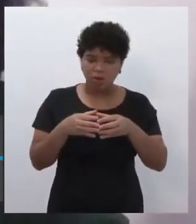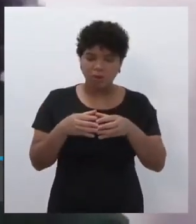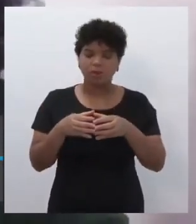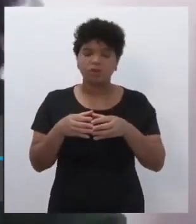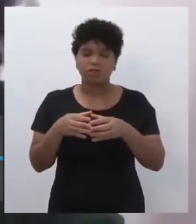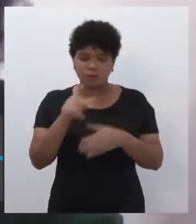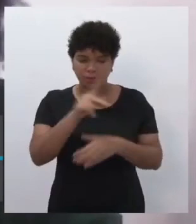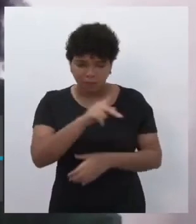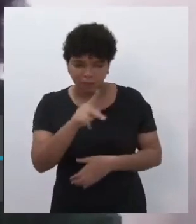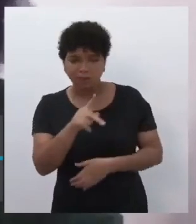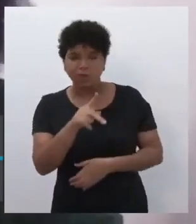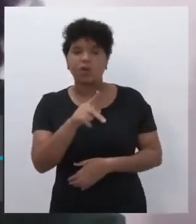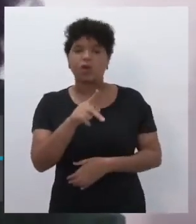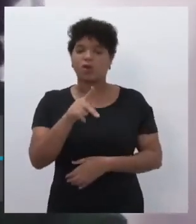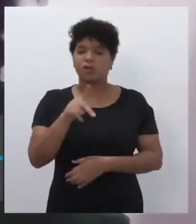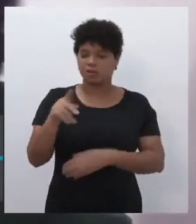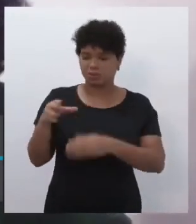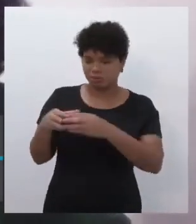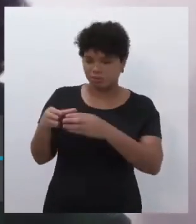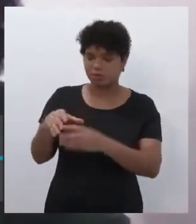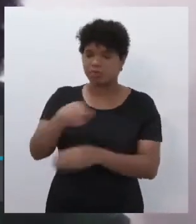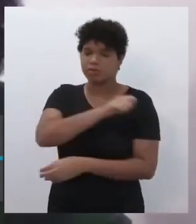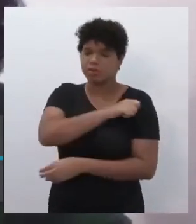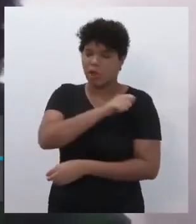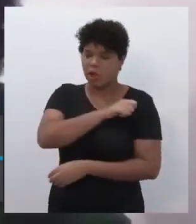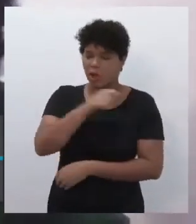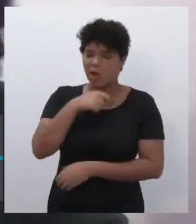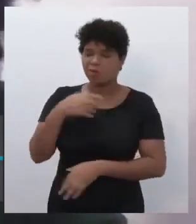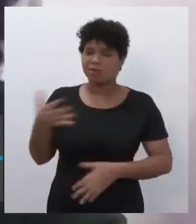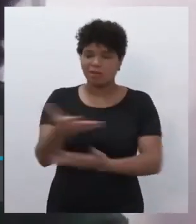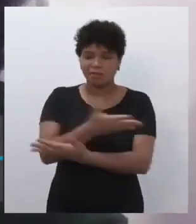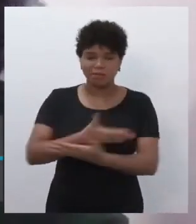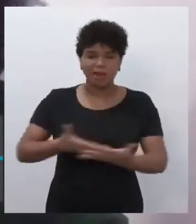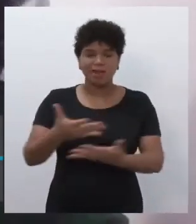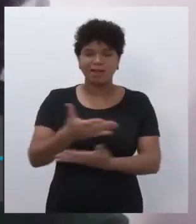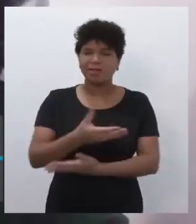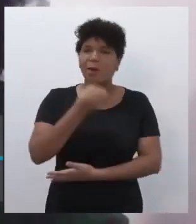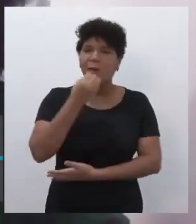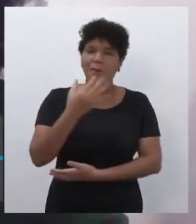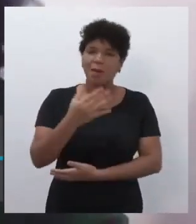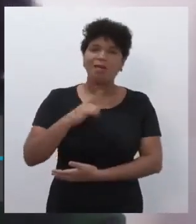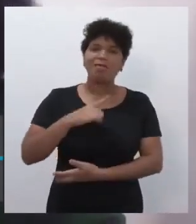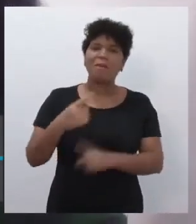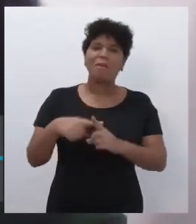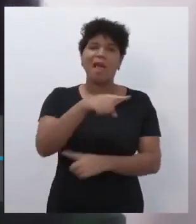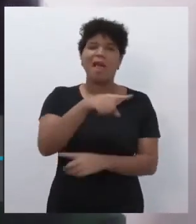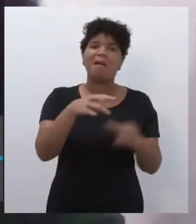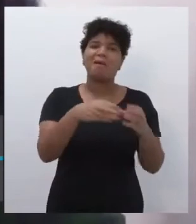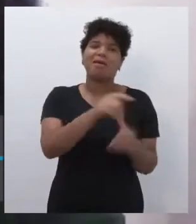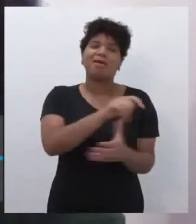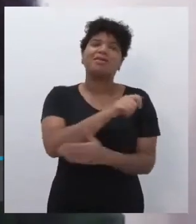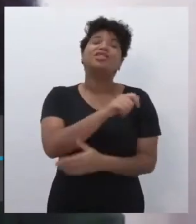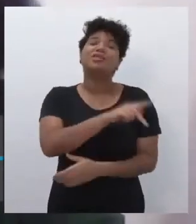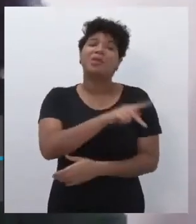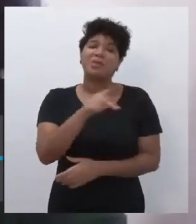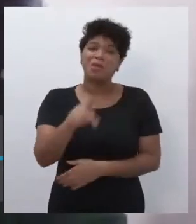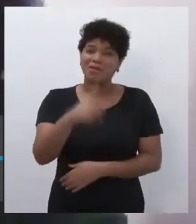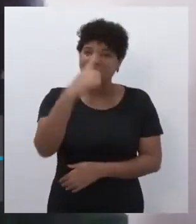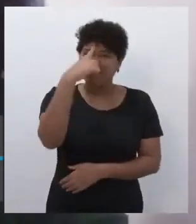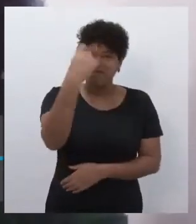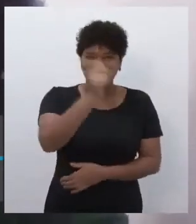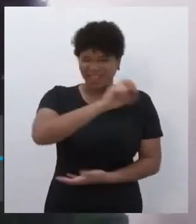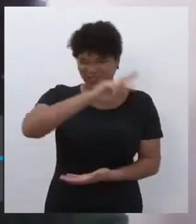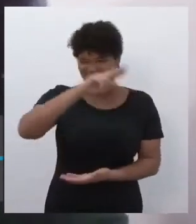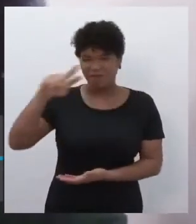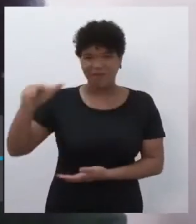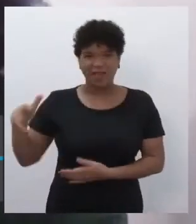estão bem apoiados, já que tem sempre professores pensando em estratégias diferentes para desenvolver as